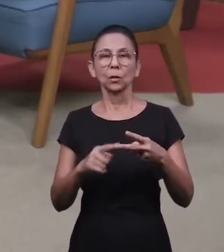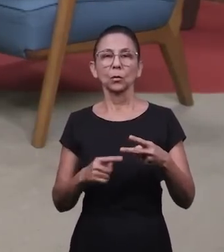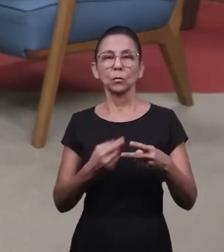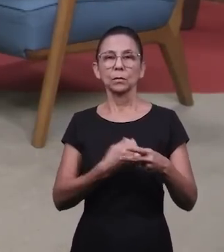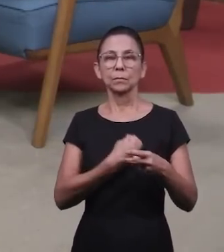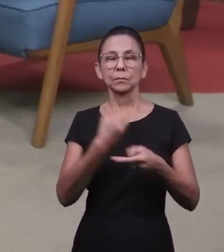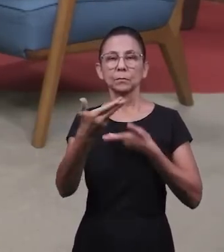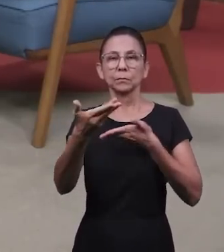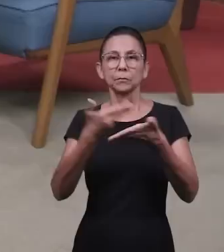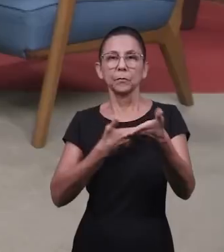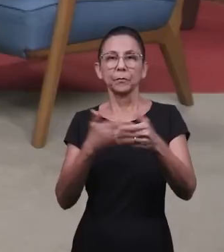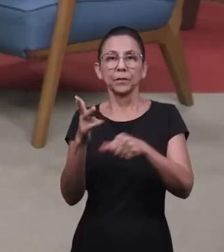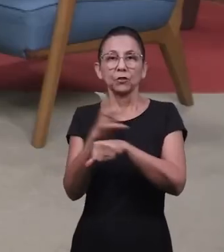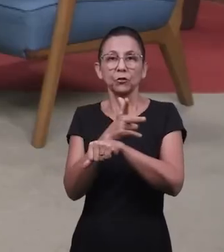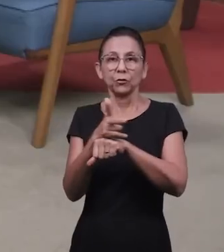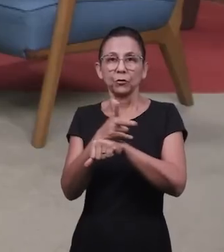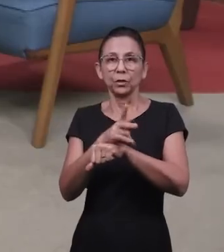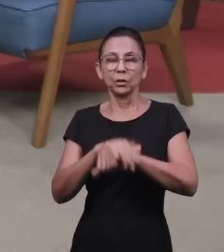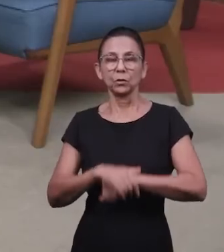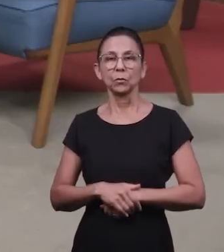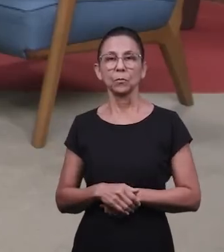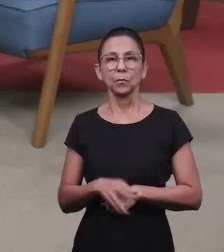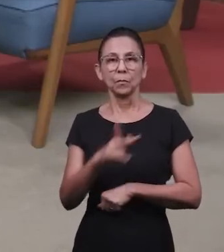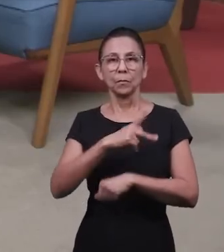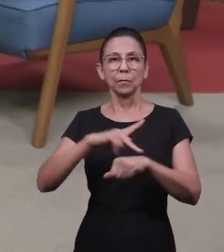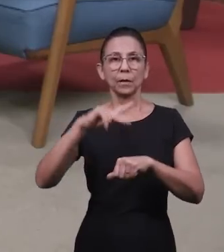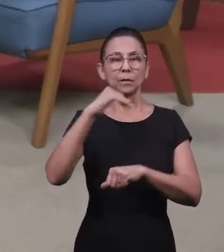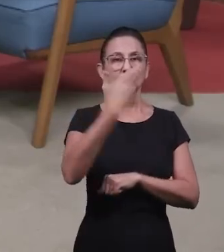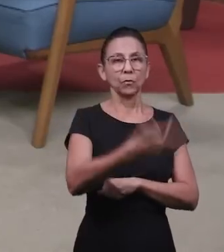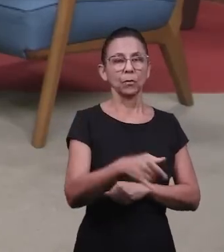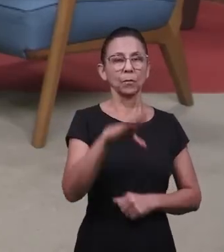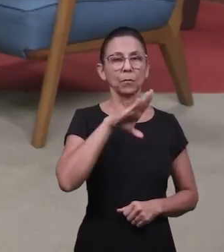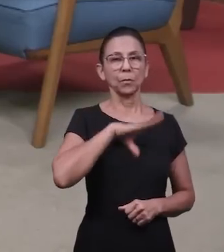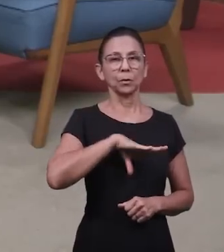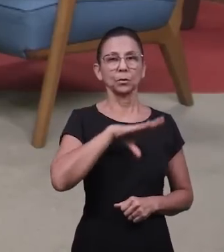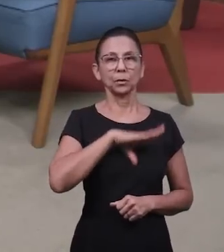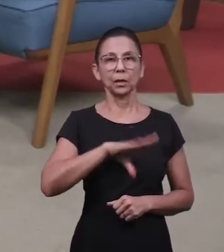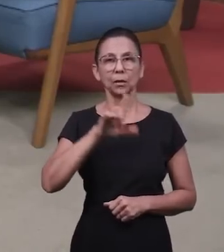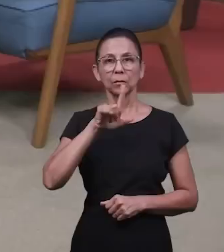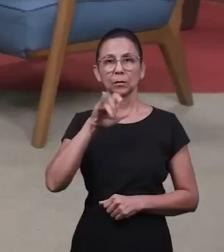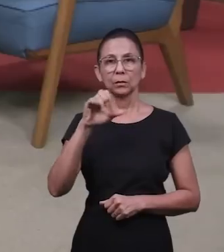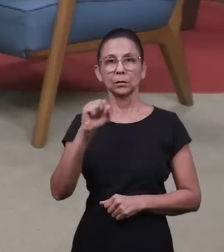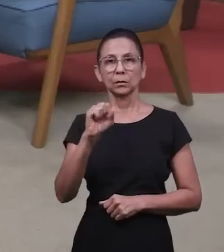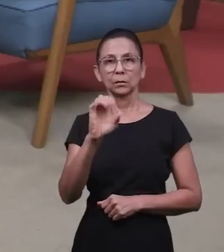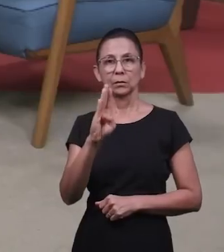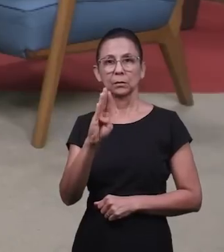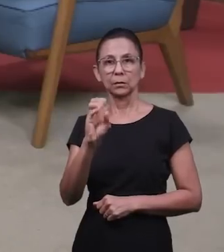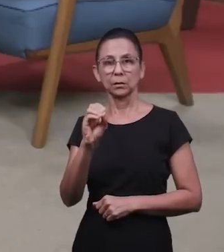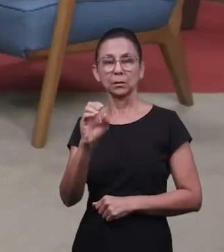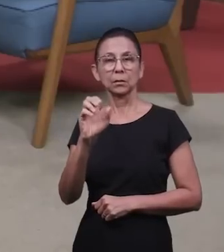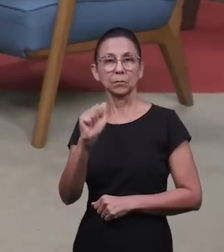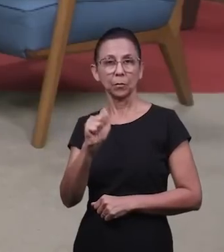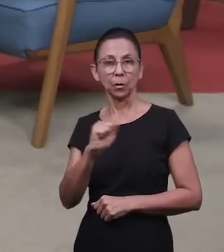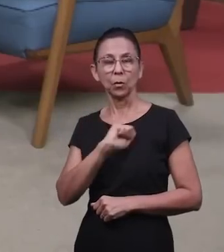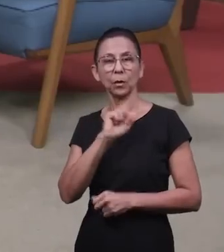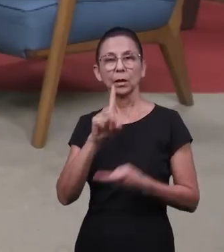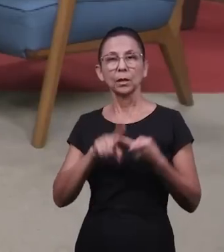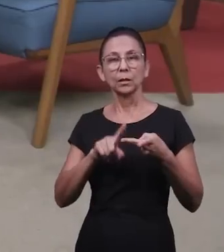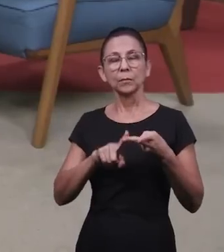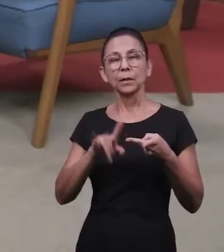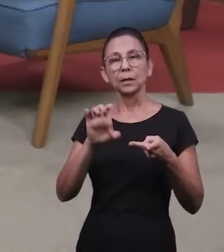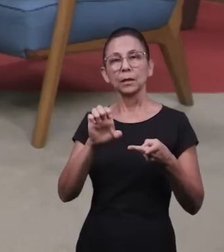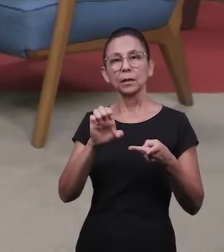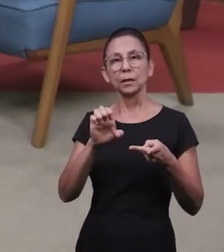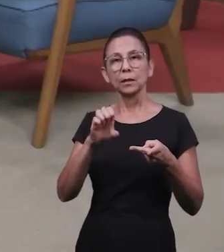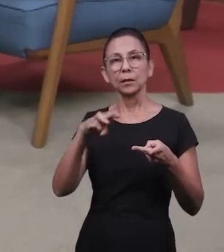foram enviadas em vídeo. Uma vem de Portugal, lá de Lisboa, nosso irmão Luiz Barria. E também